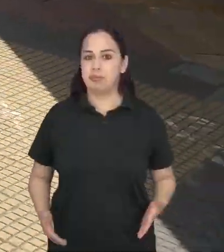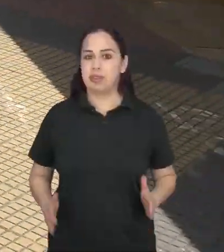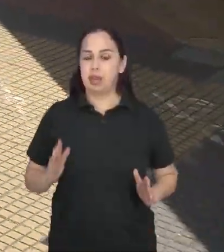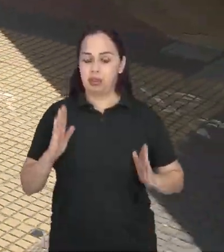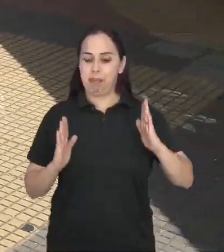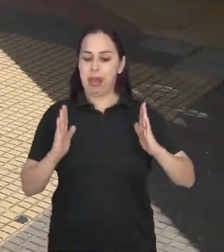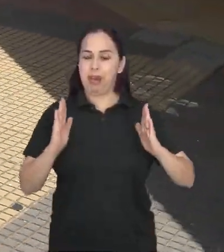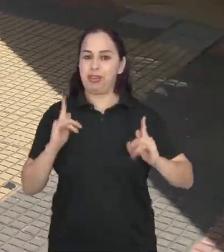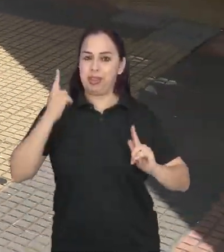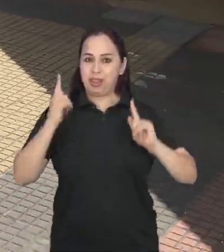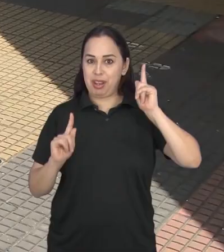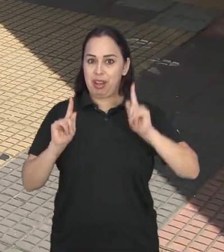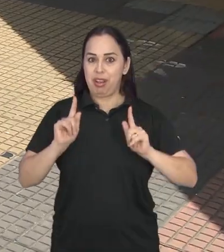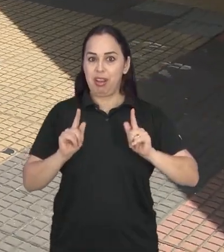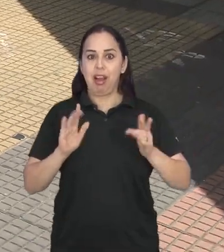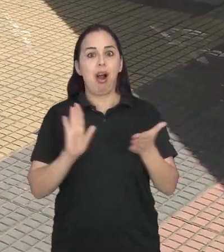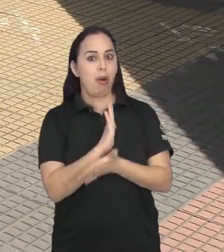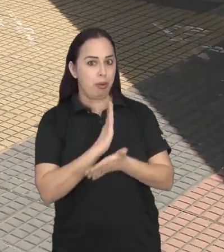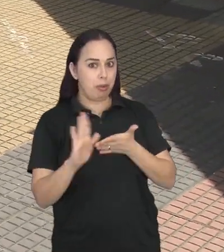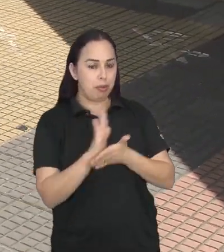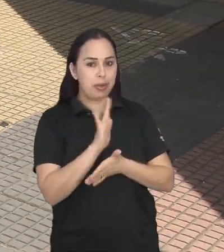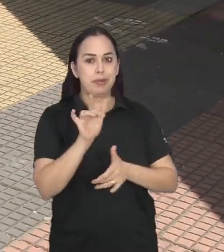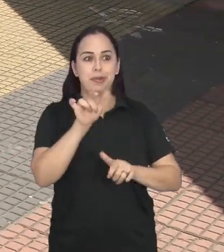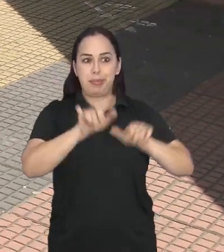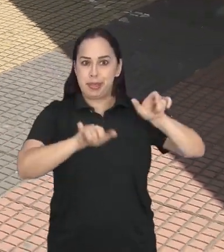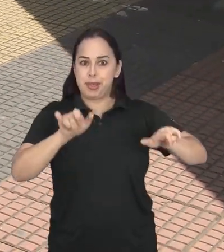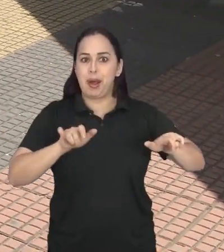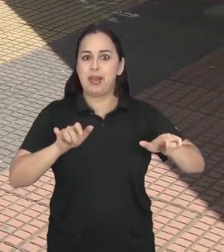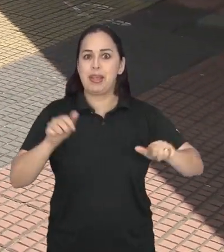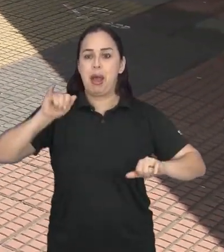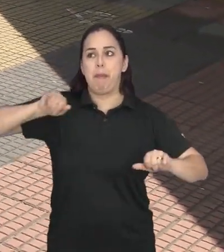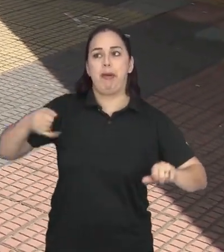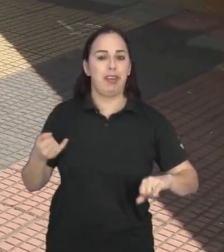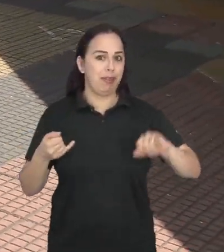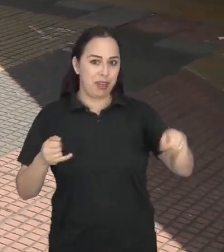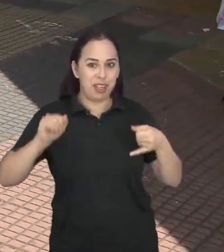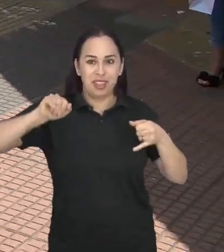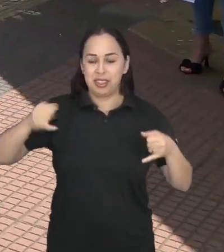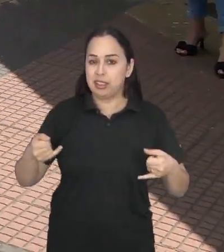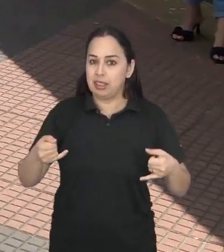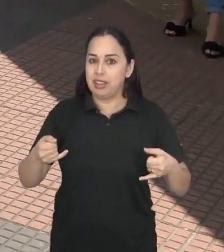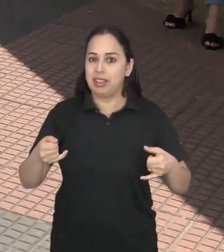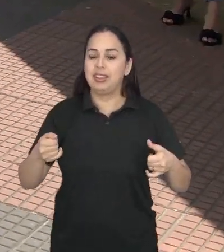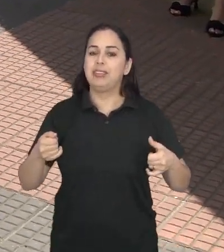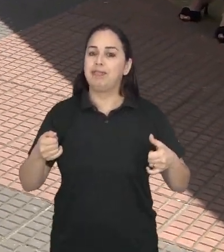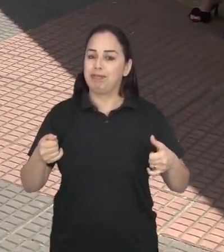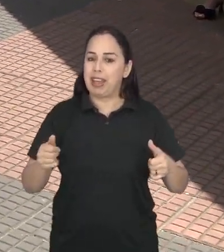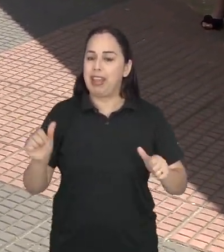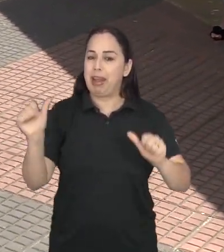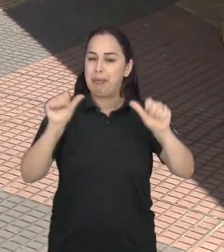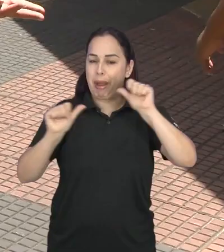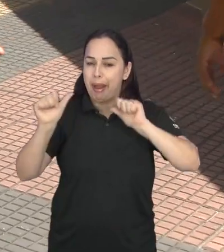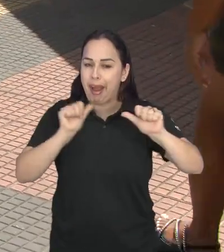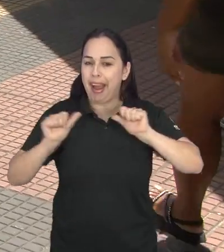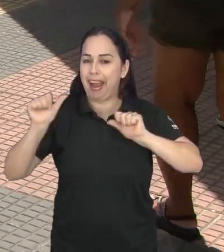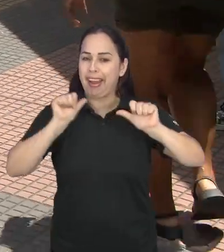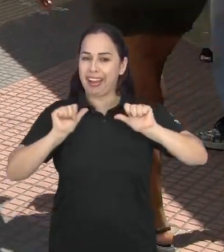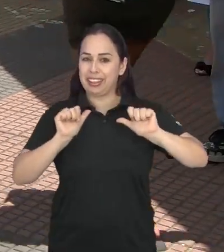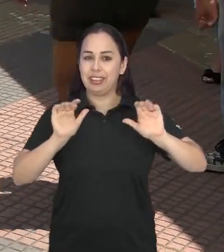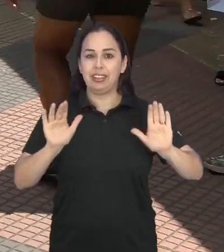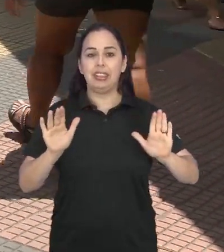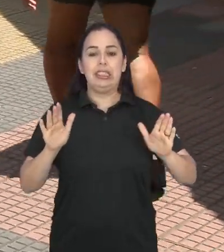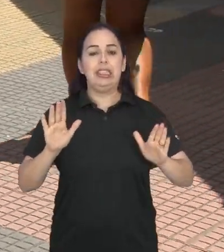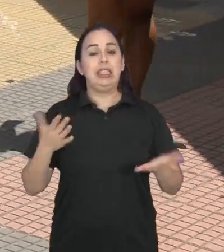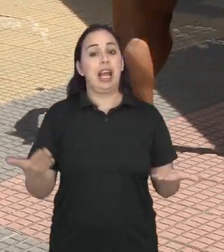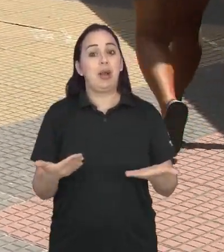Durante os dias de carnaval, algumas pessoas podem extrapolar na folia e exagerar nas doses. Com isso, bate